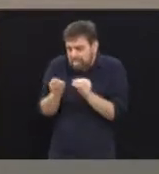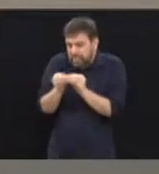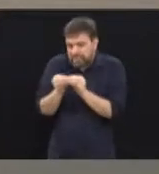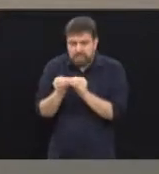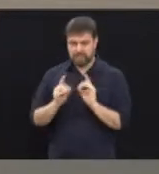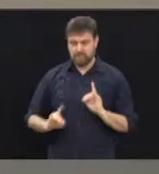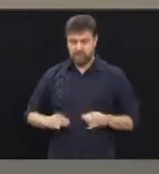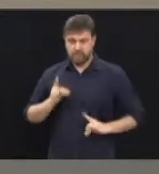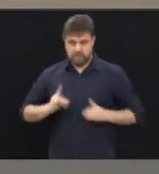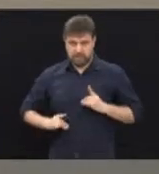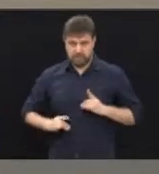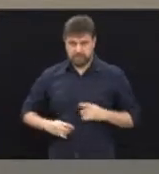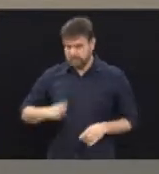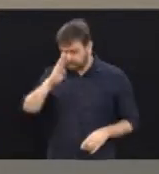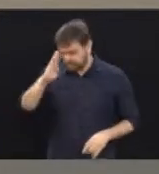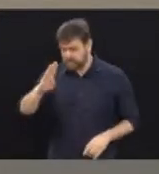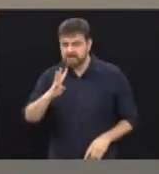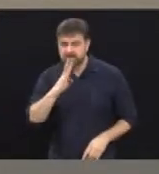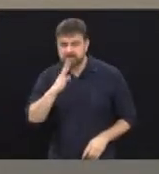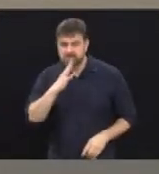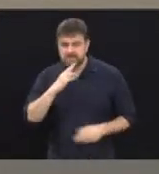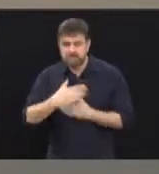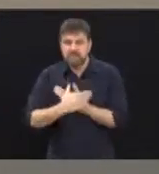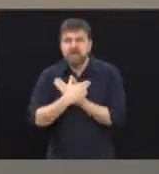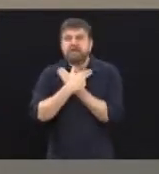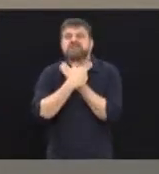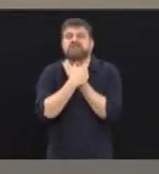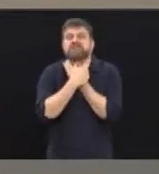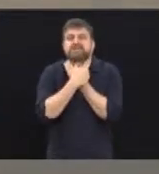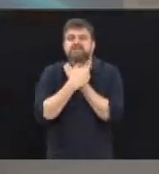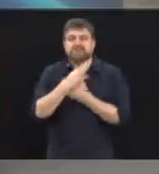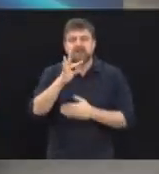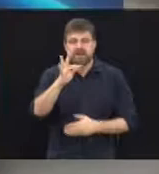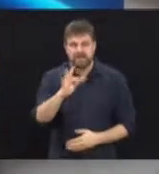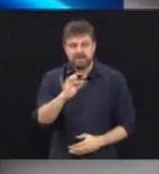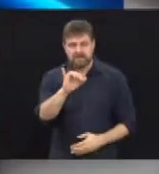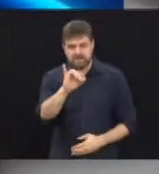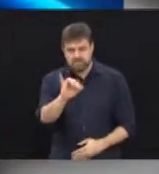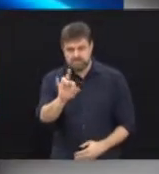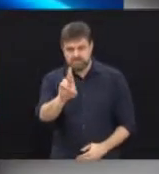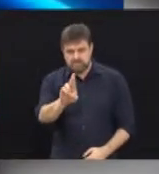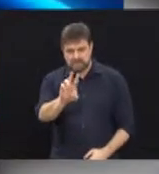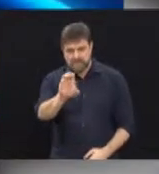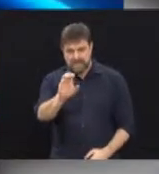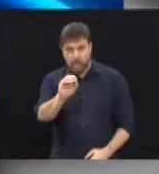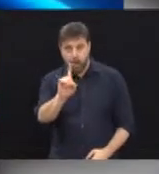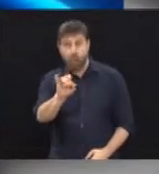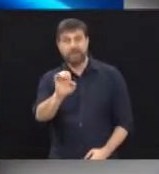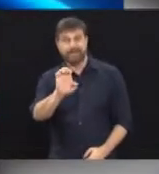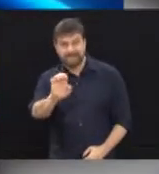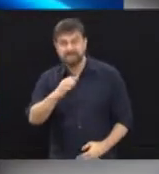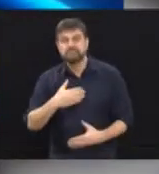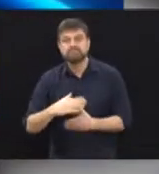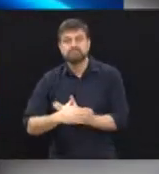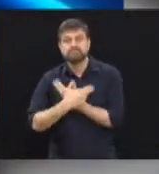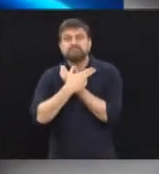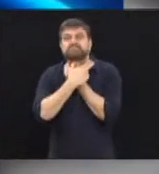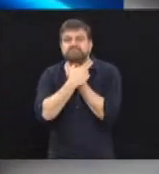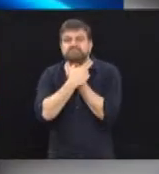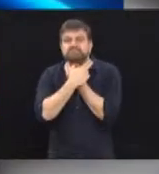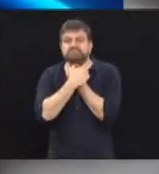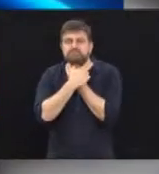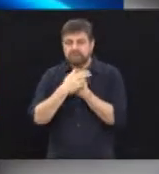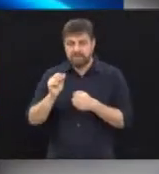Então, um dos mais conhecidos, a gente pode falar, o hormônio da tireoide. Né, que é extremamente importante para o nosso funcionamento do